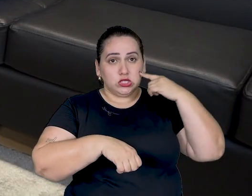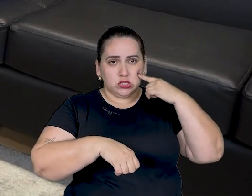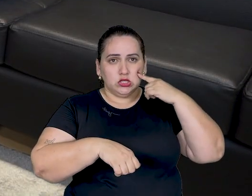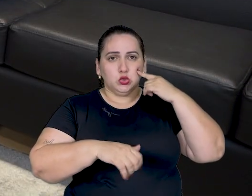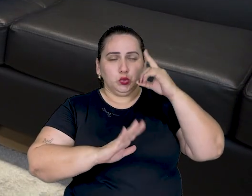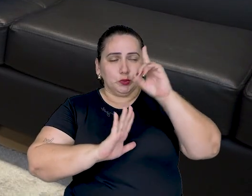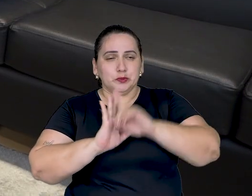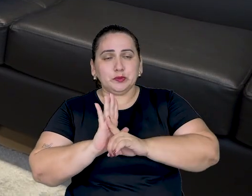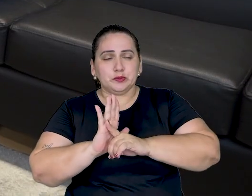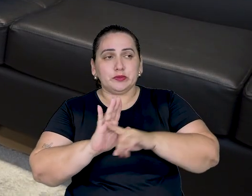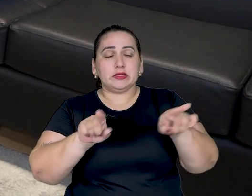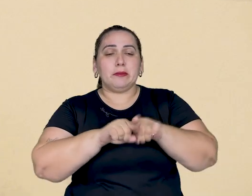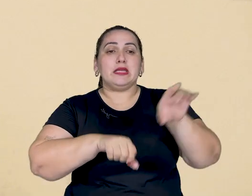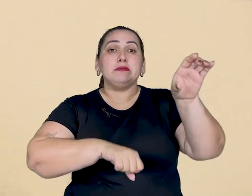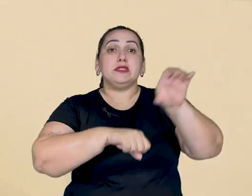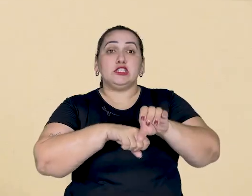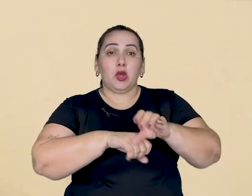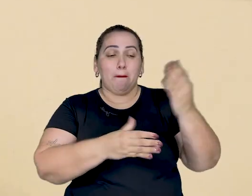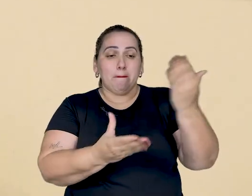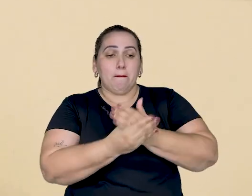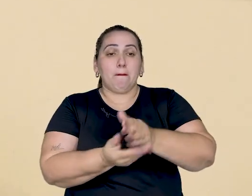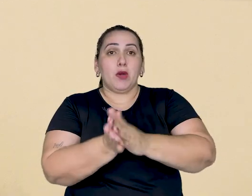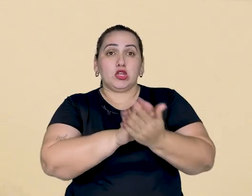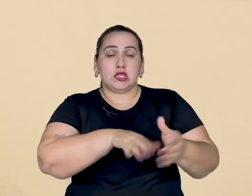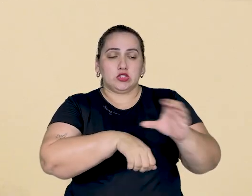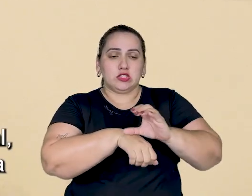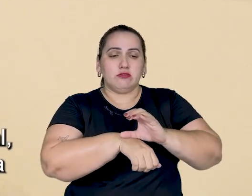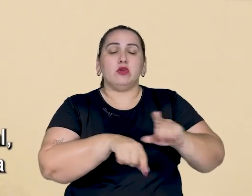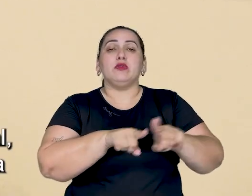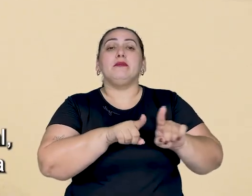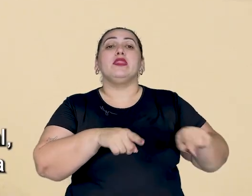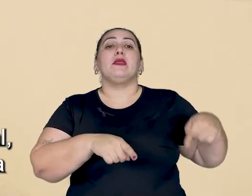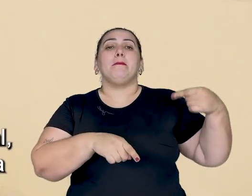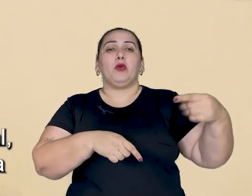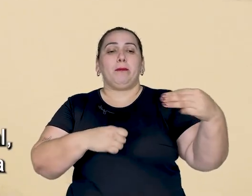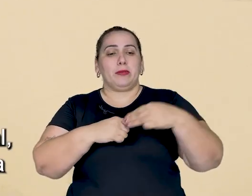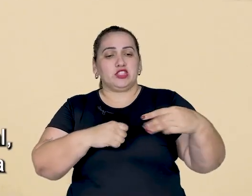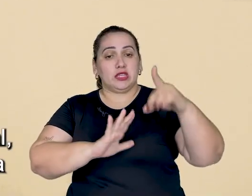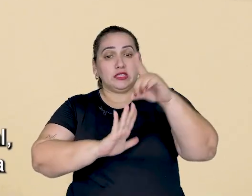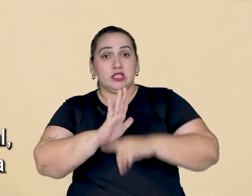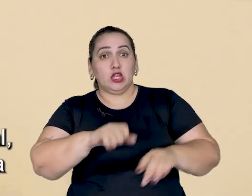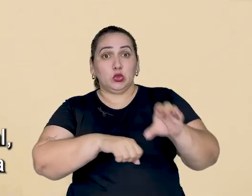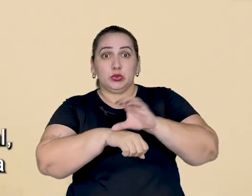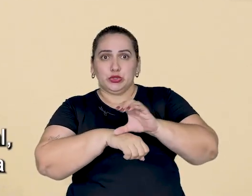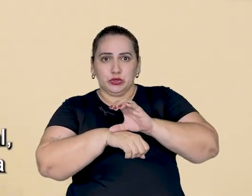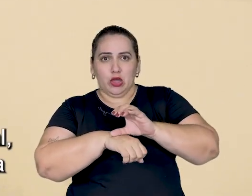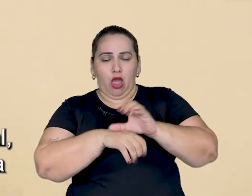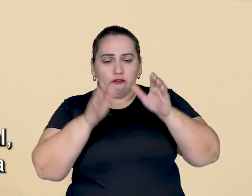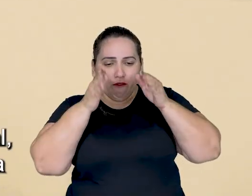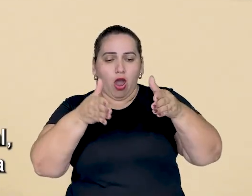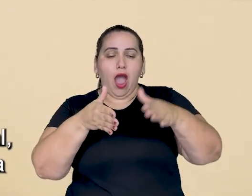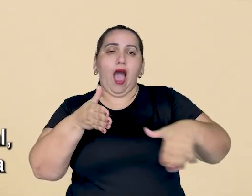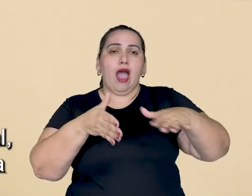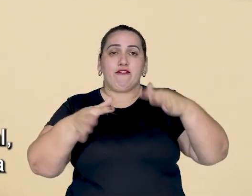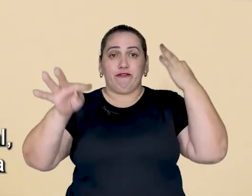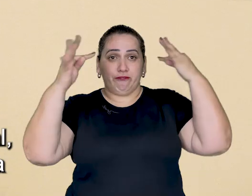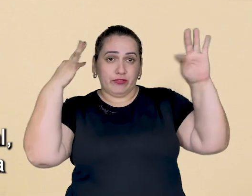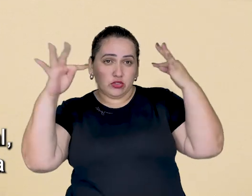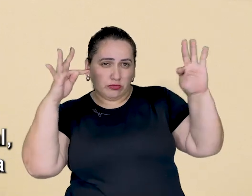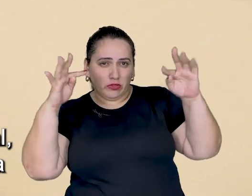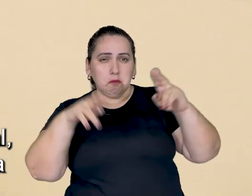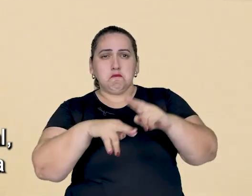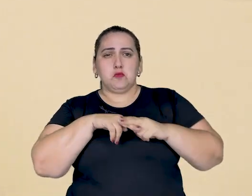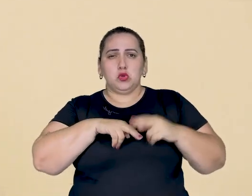Direito, fiz especialização em Processo Civil, depois mestrado em Direito Constitucional, puxado um pouco para a